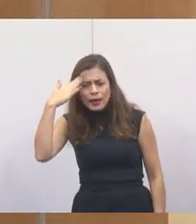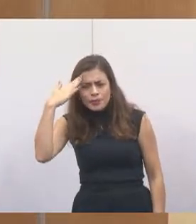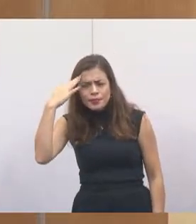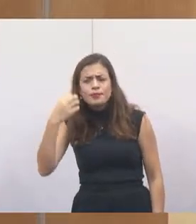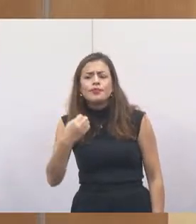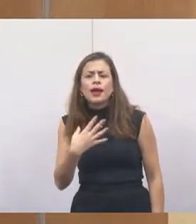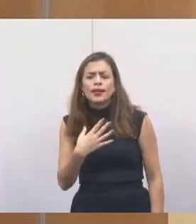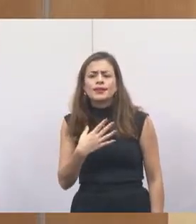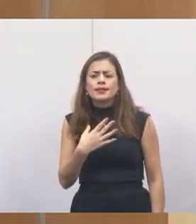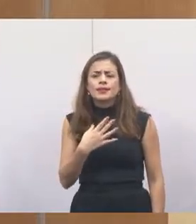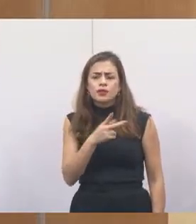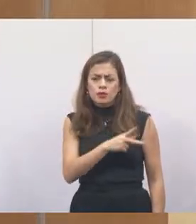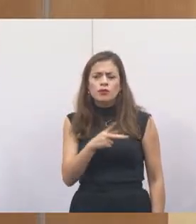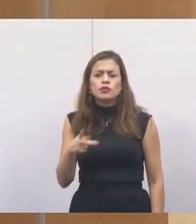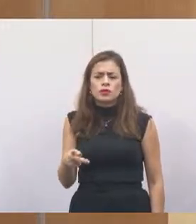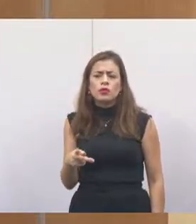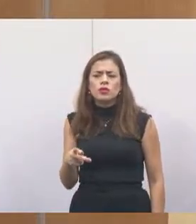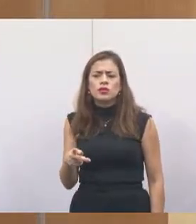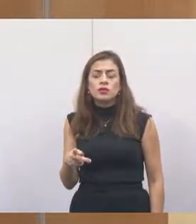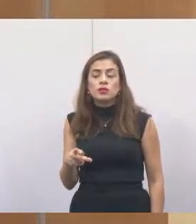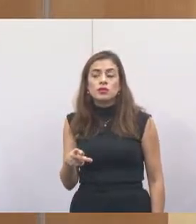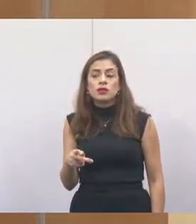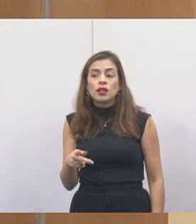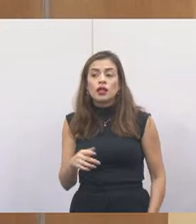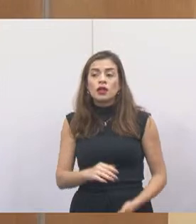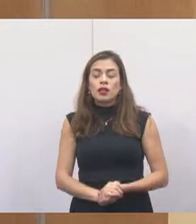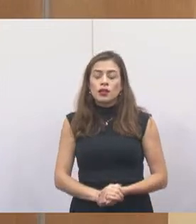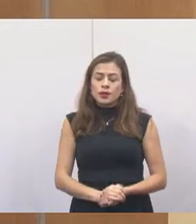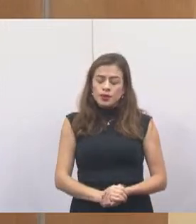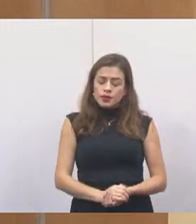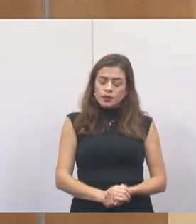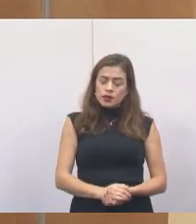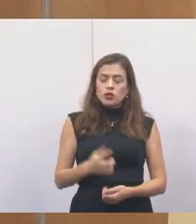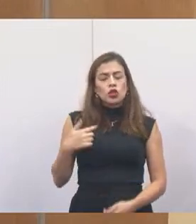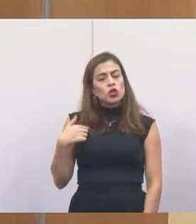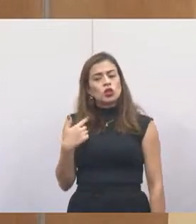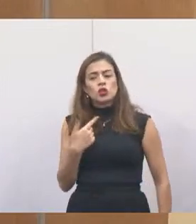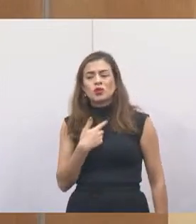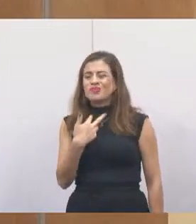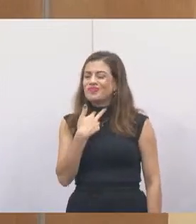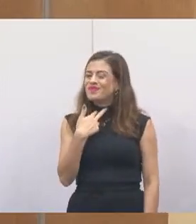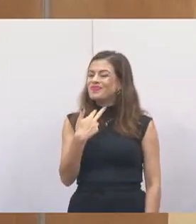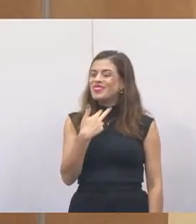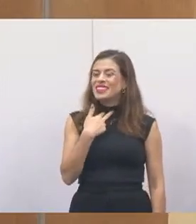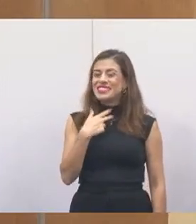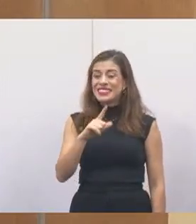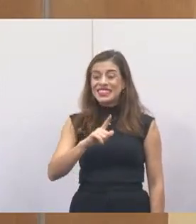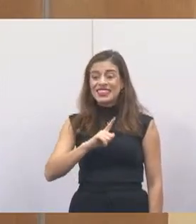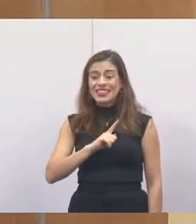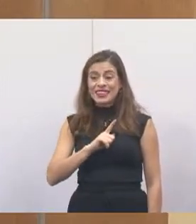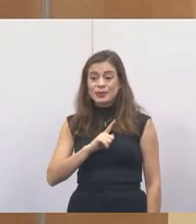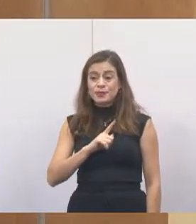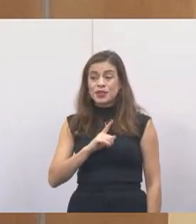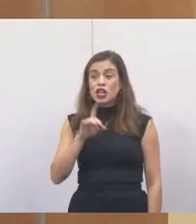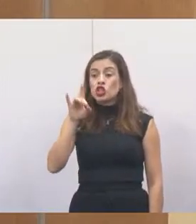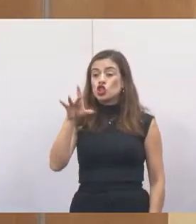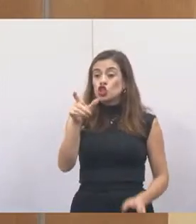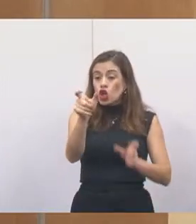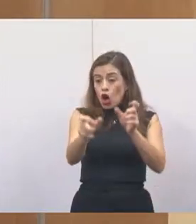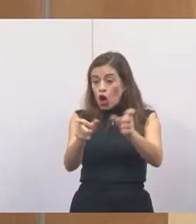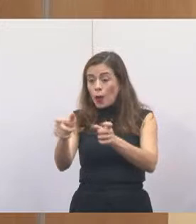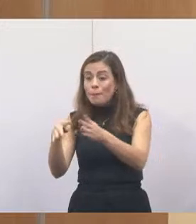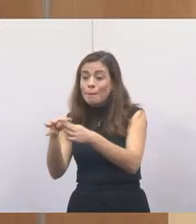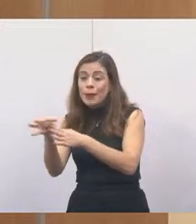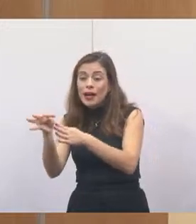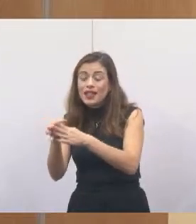falando, e é por isso que nós não podemos ter uma estrutura de conselho tutelar de apenas 4 valiosos